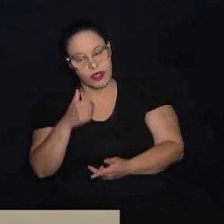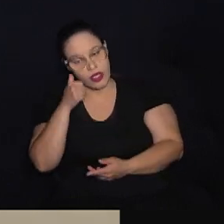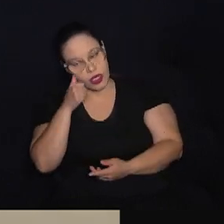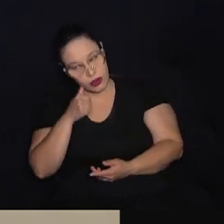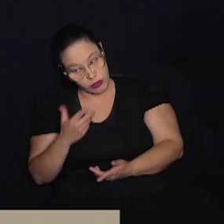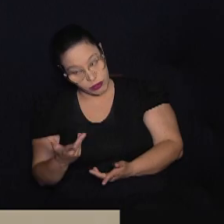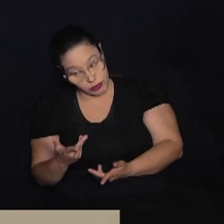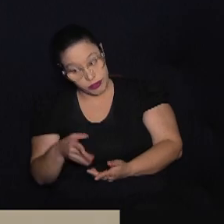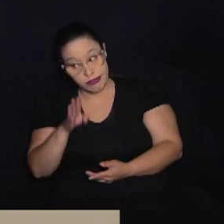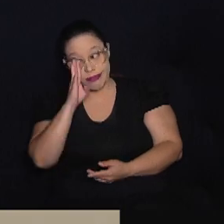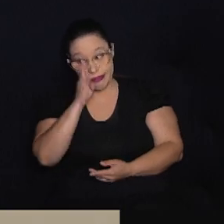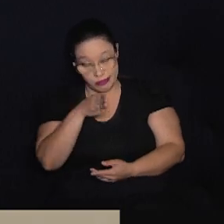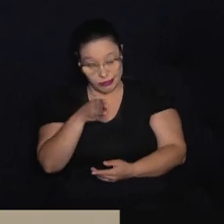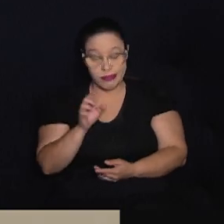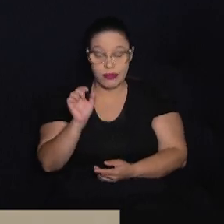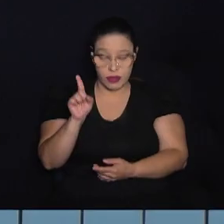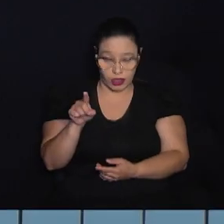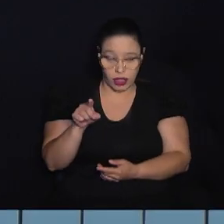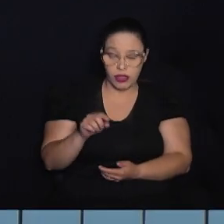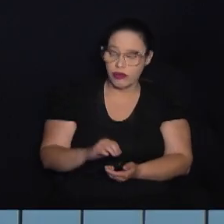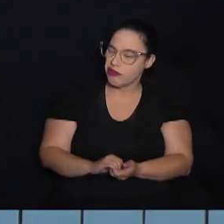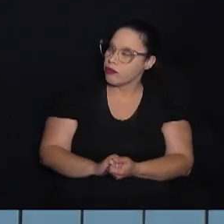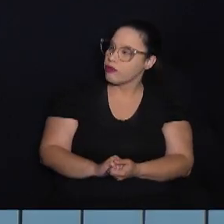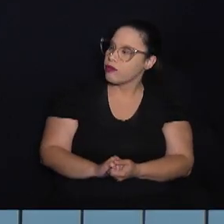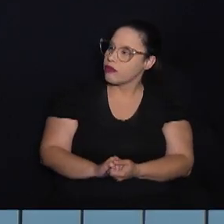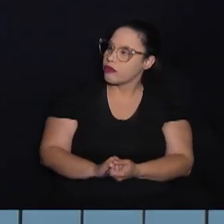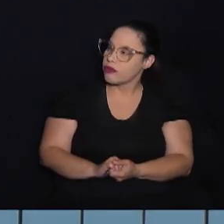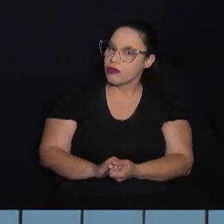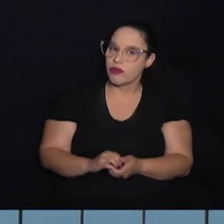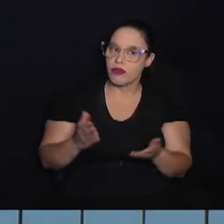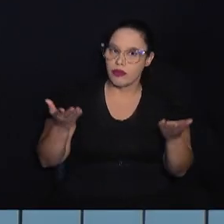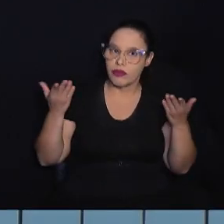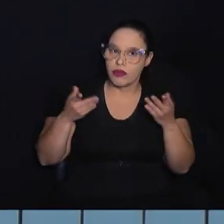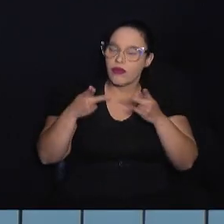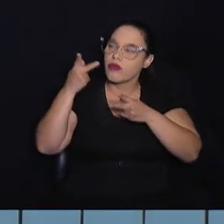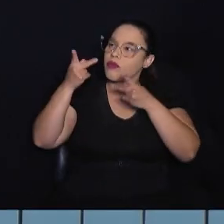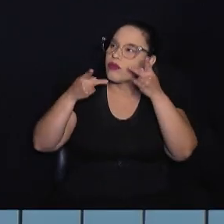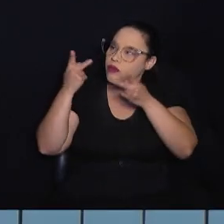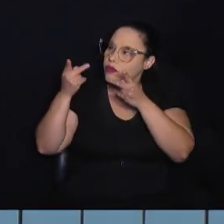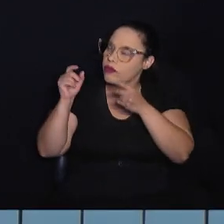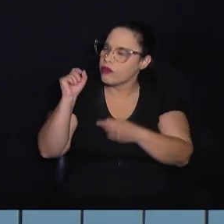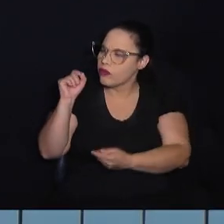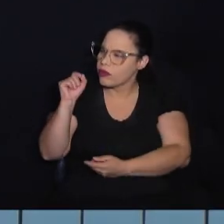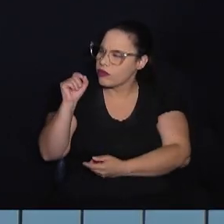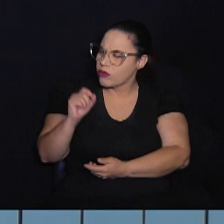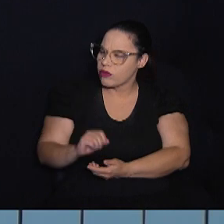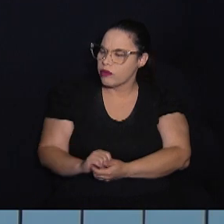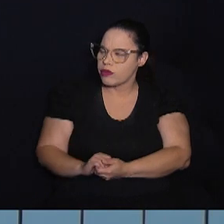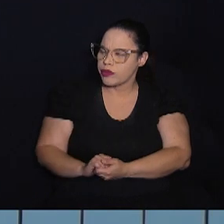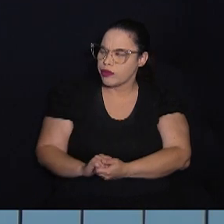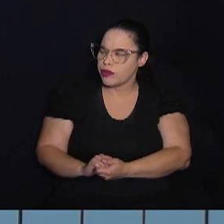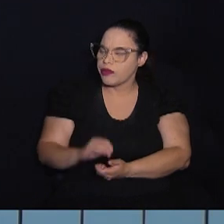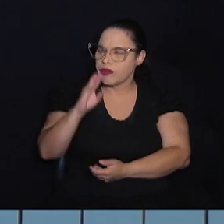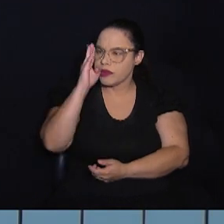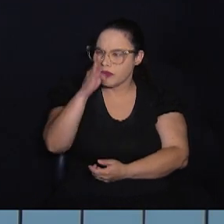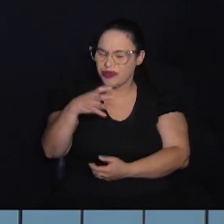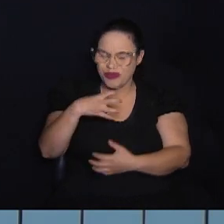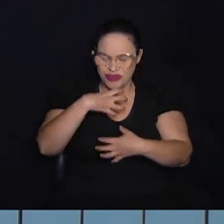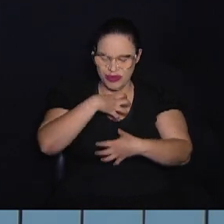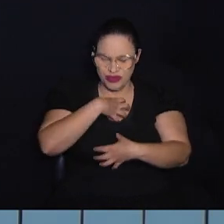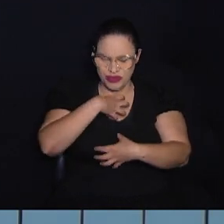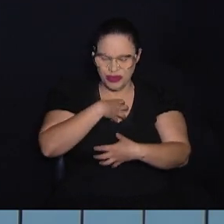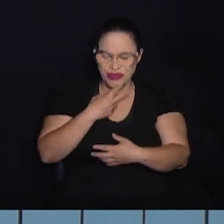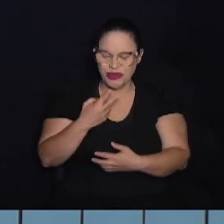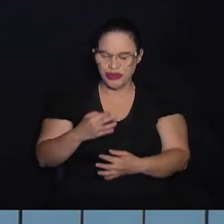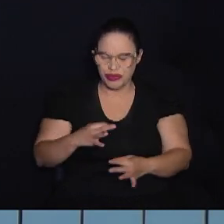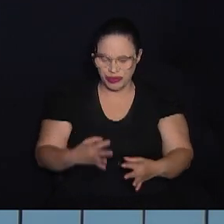acho que principalmente é isso. Agora eu queria que o senhor falasse um pouquinho, doutor, sobre os principais sintomas desse tipo